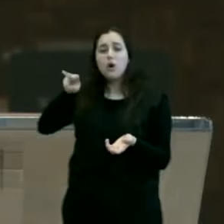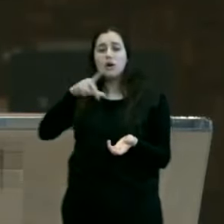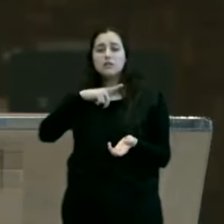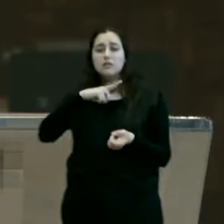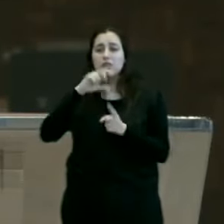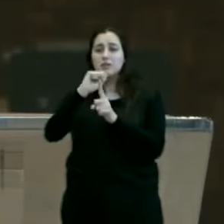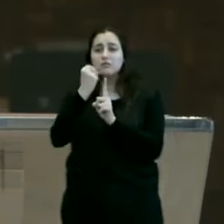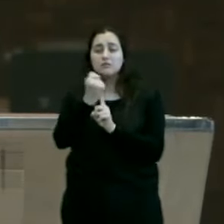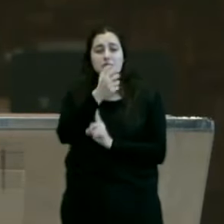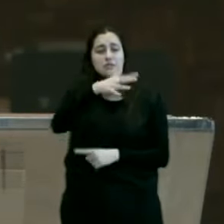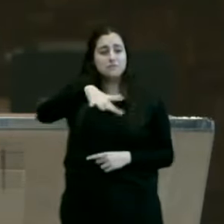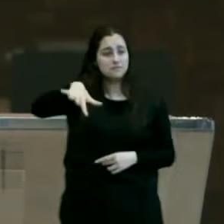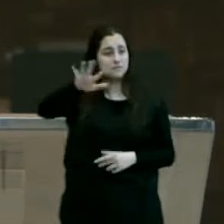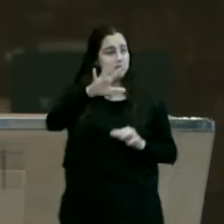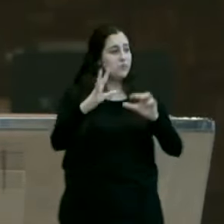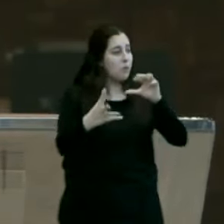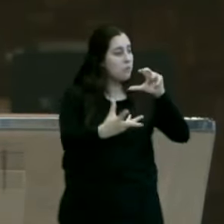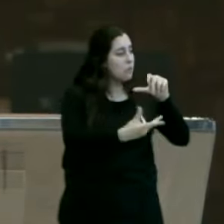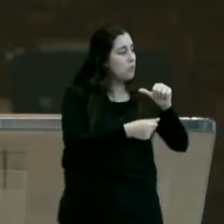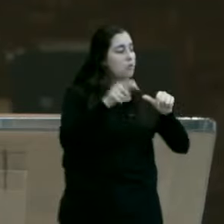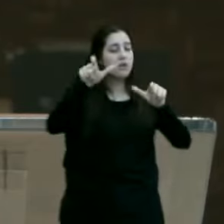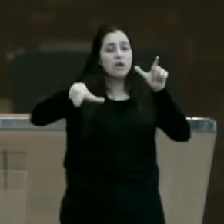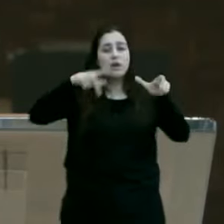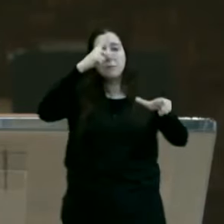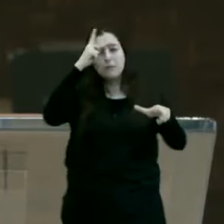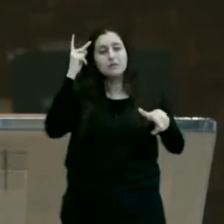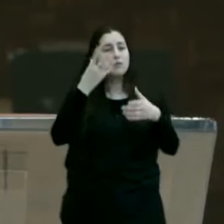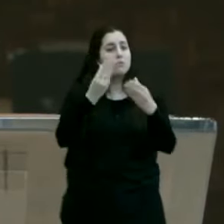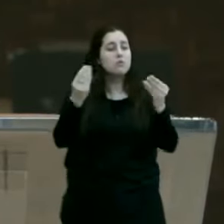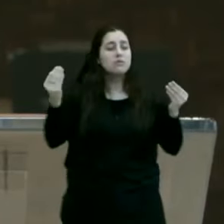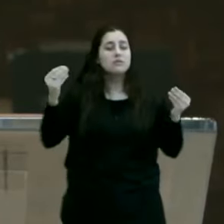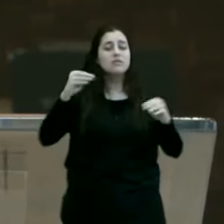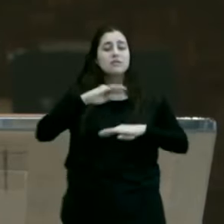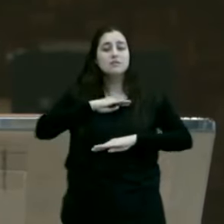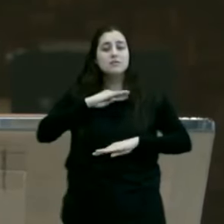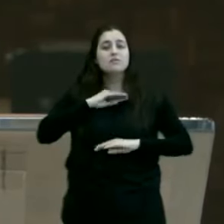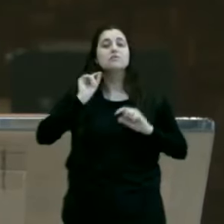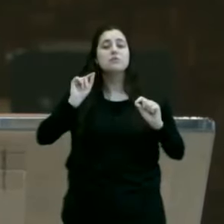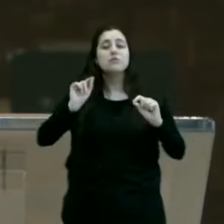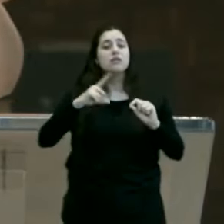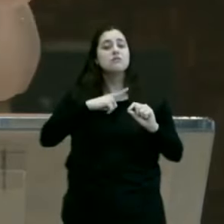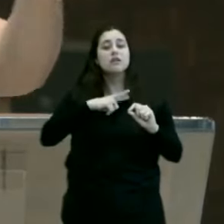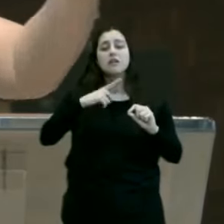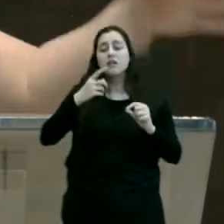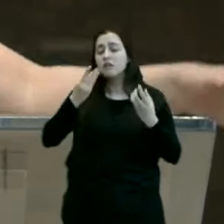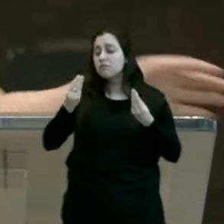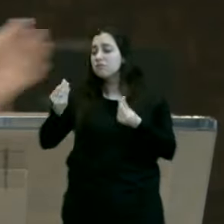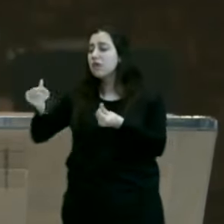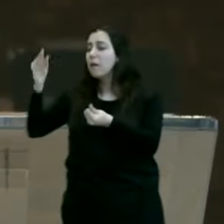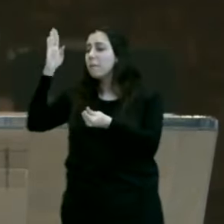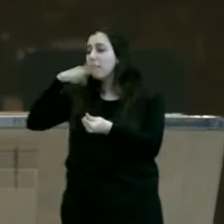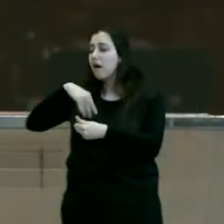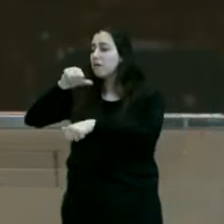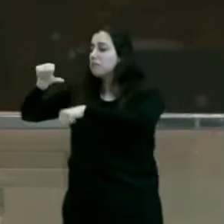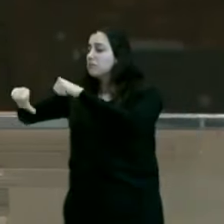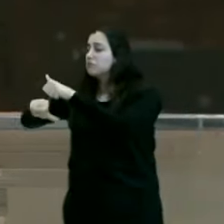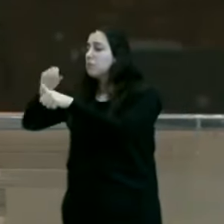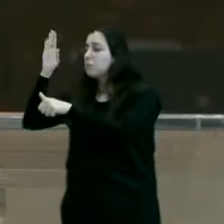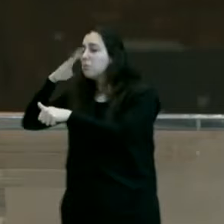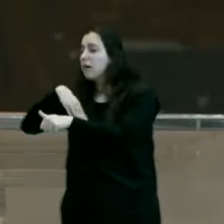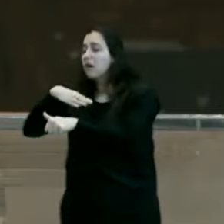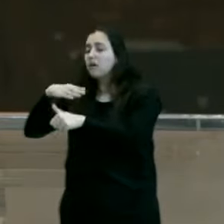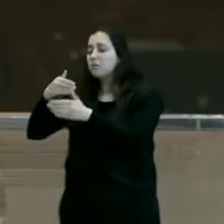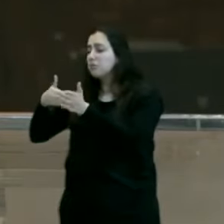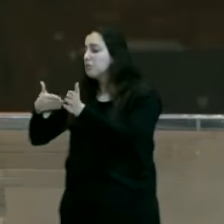sociedade, um mundo, pessoas e tantas situações que vão indo de mal a pior, Senhor, indo em direção